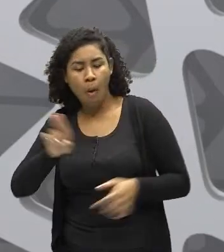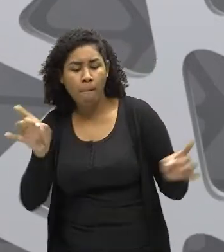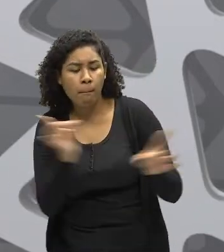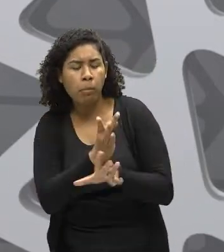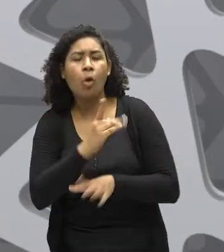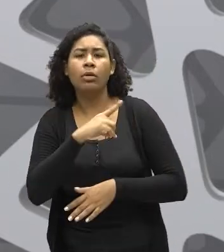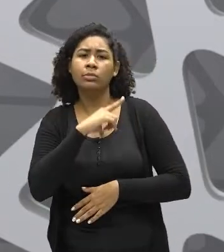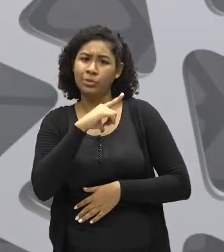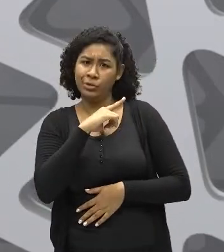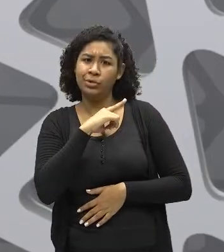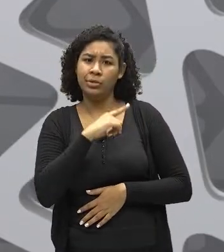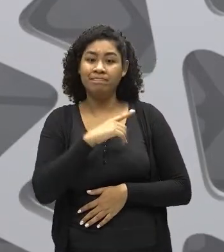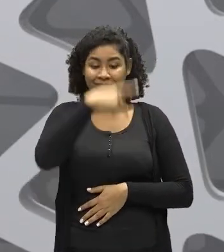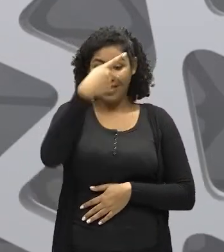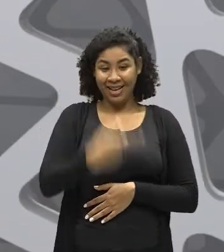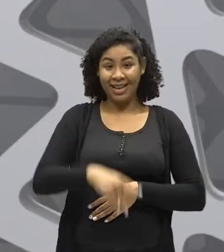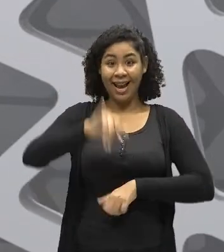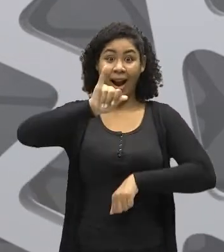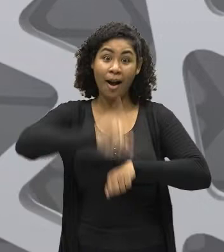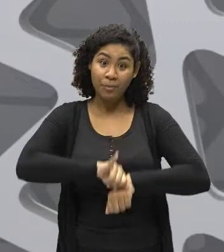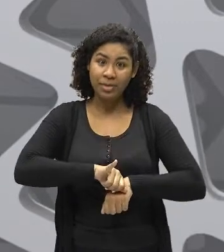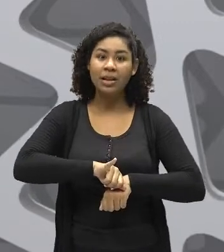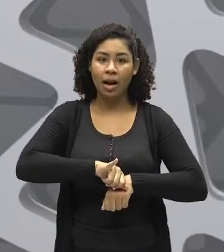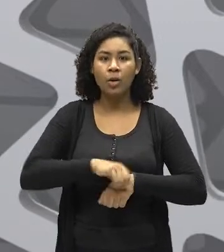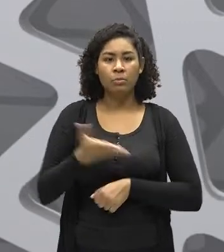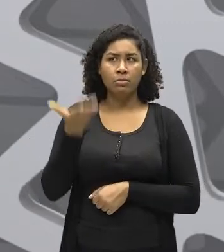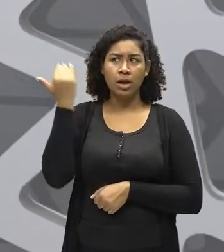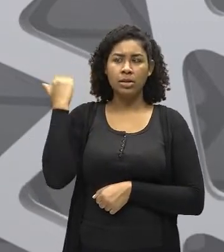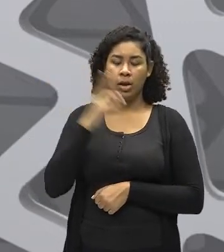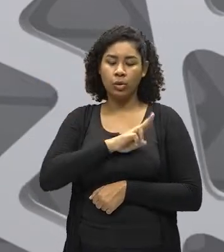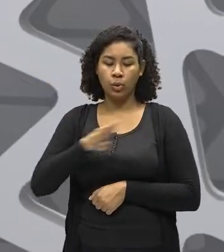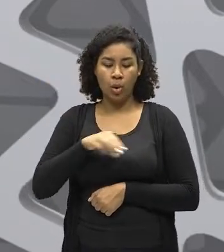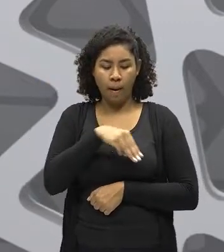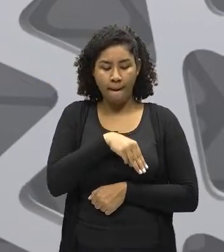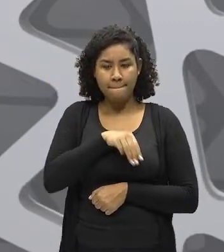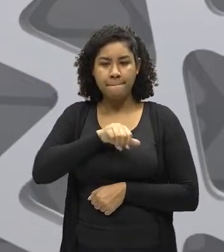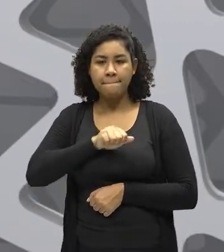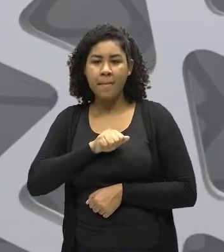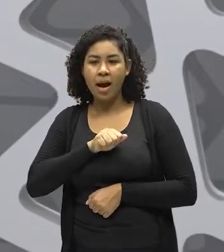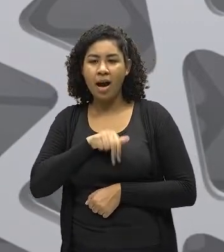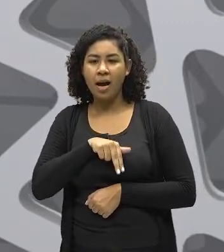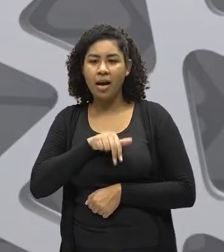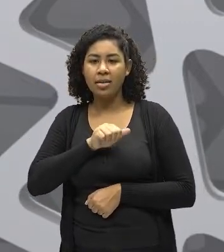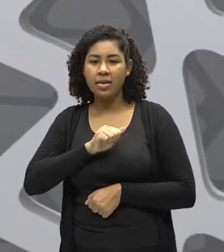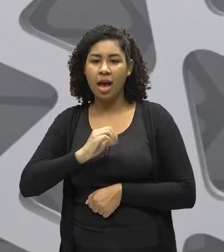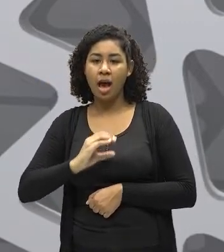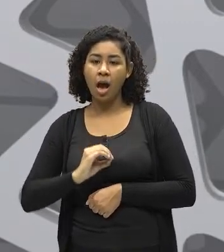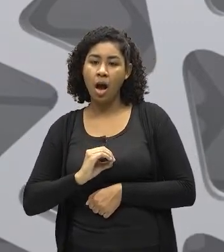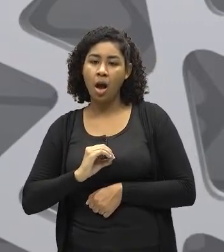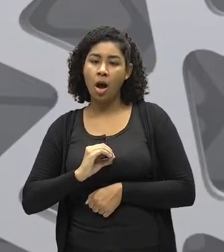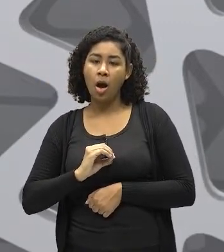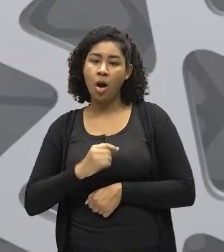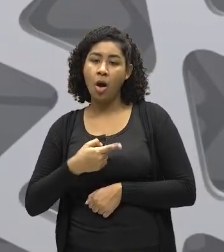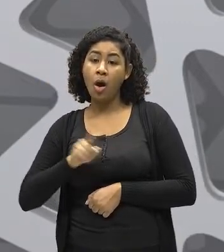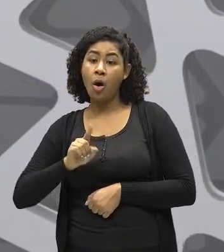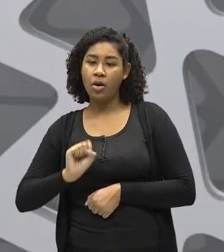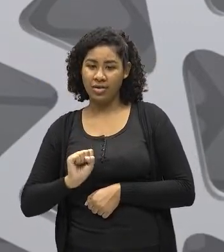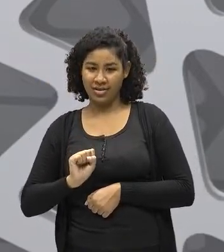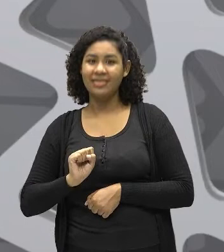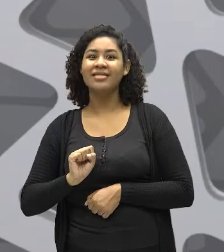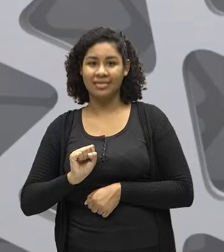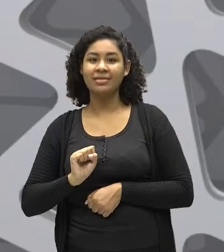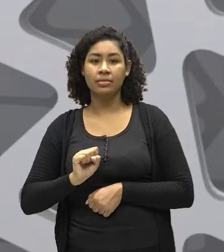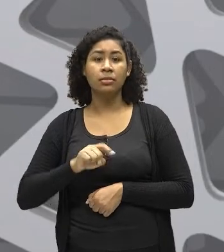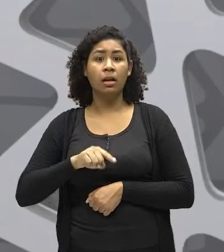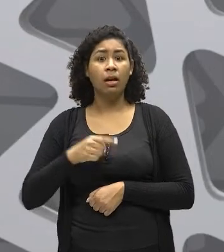capital, que já se chamou Manaus, em homenagem aos índios Manaus, aos indígenas, perdão, Manaus, que habitaram essa